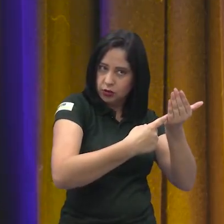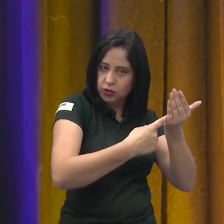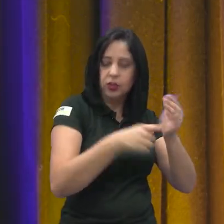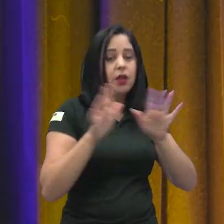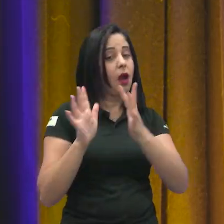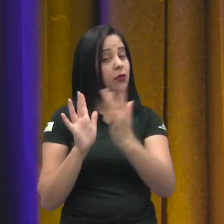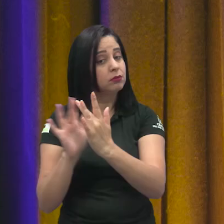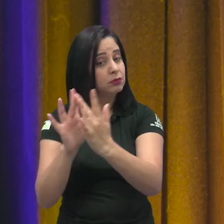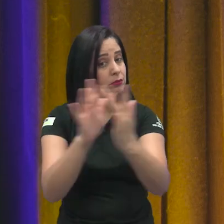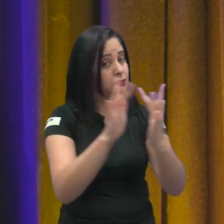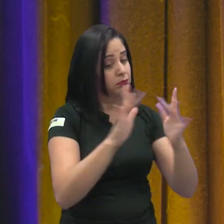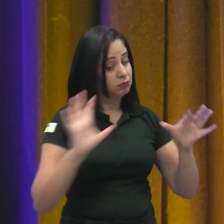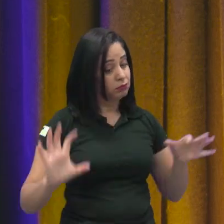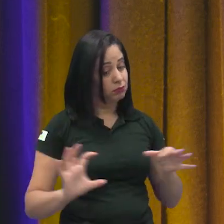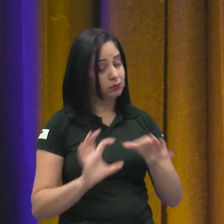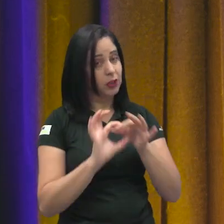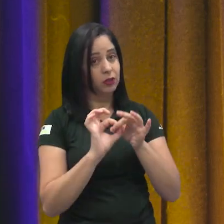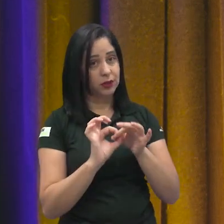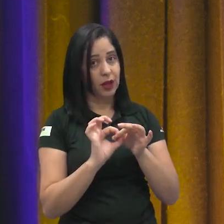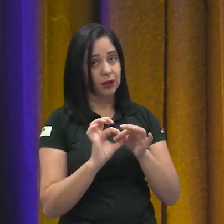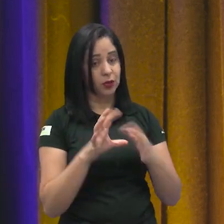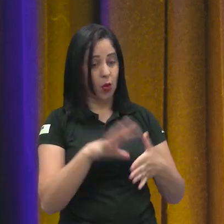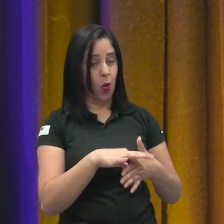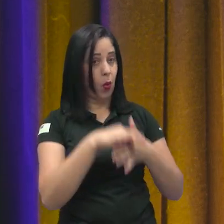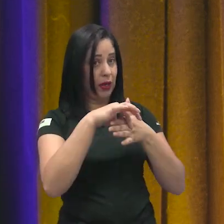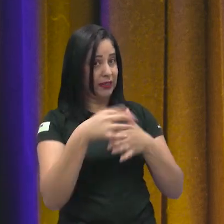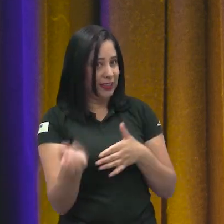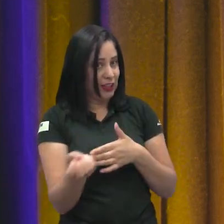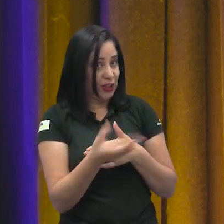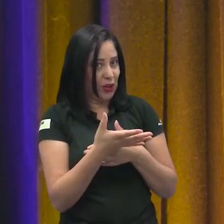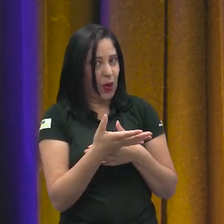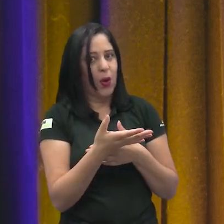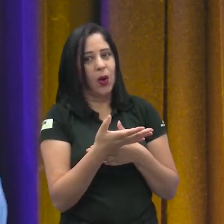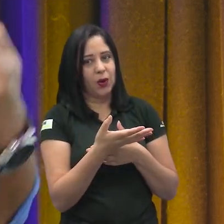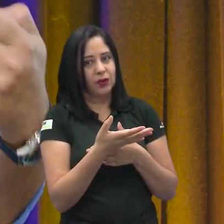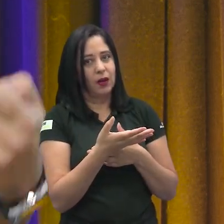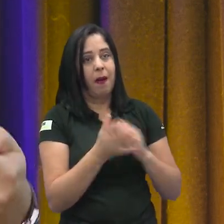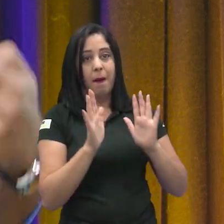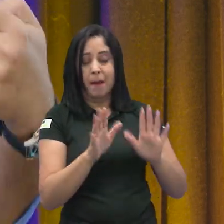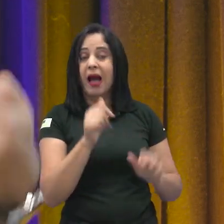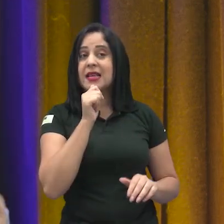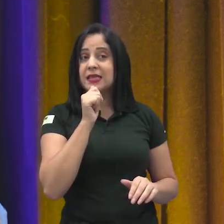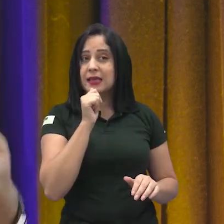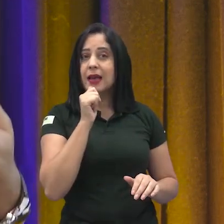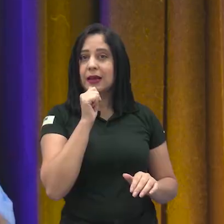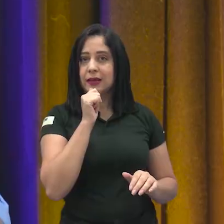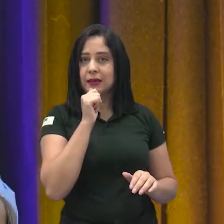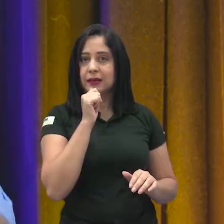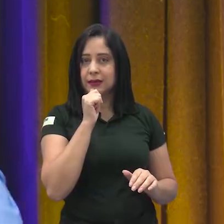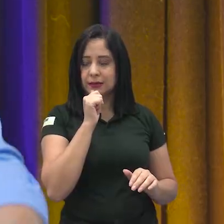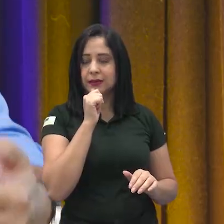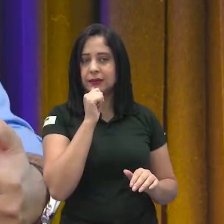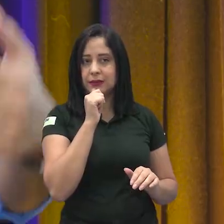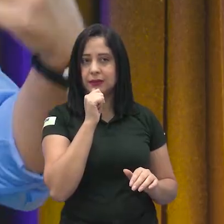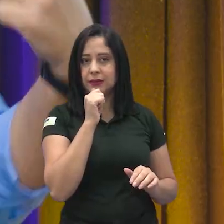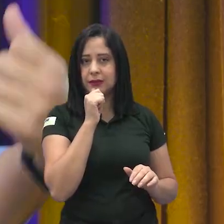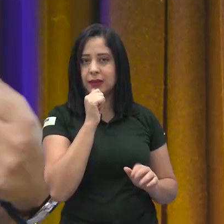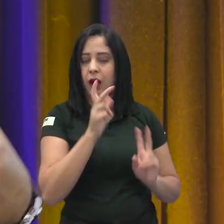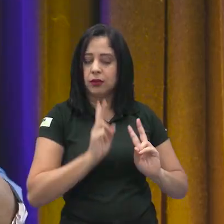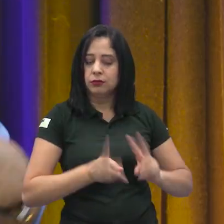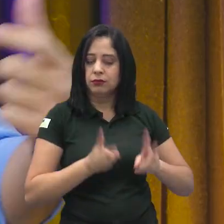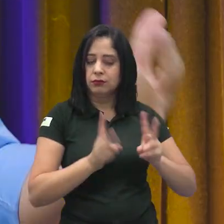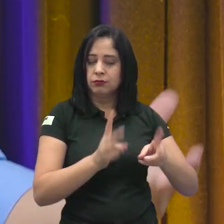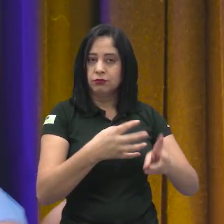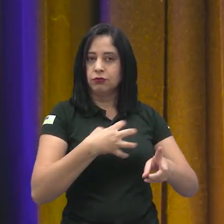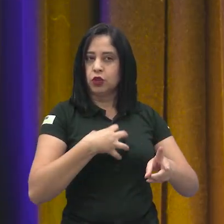usar as duas ferramentas e ser um líder moderno, mas ainda mantendo conceitos que funcionam e